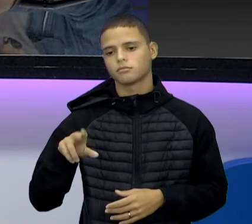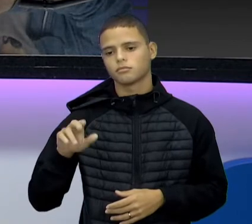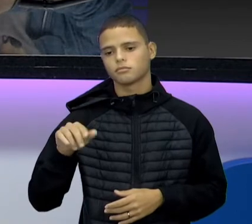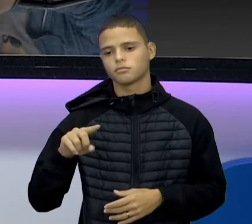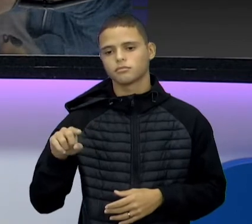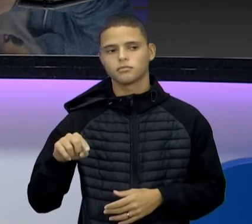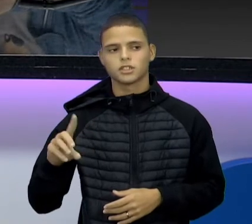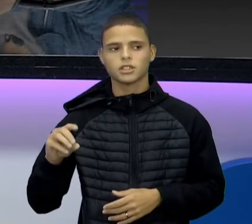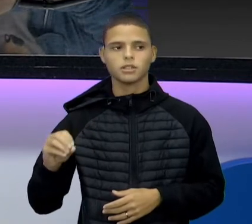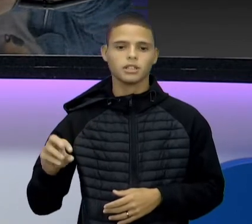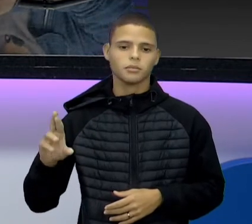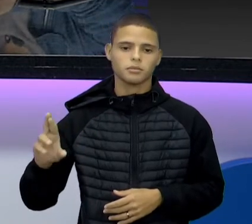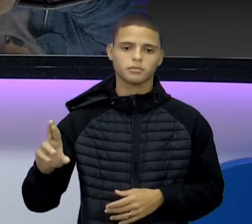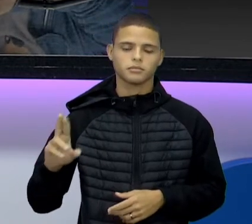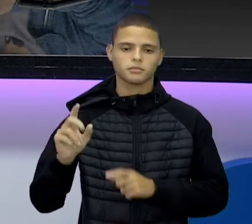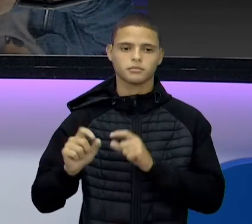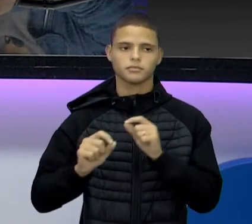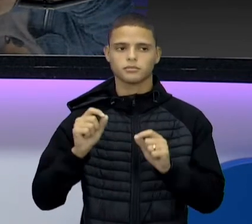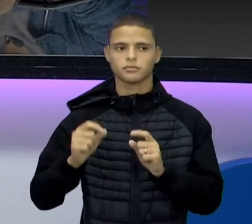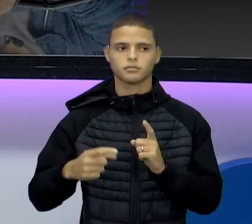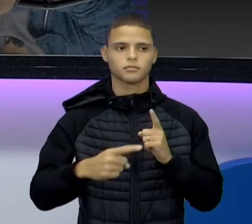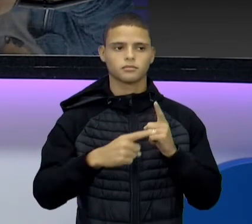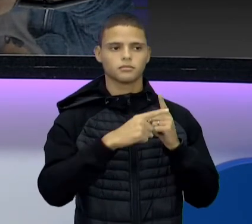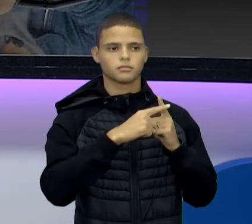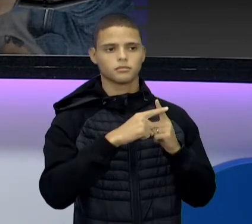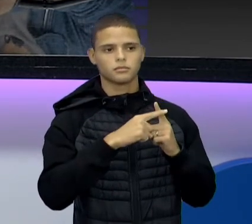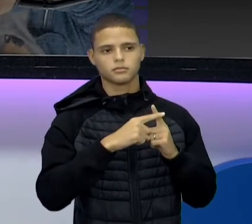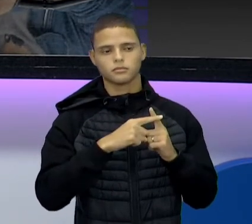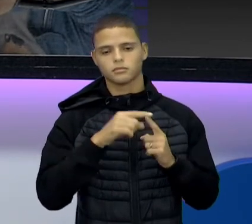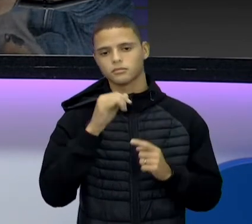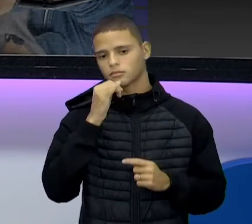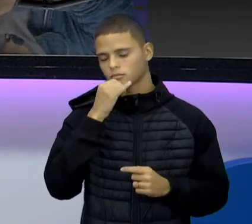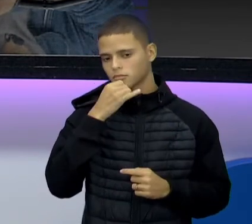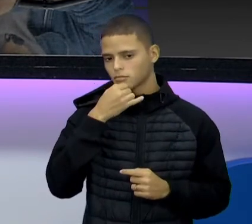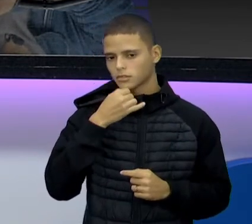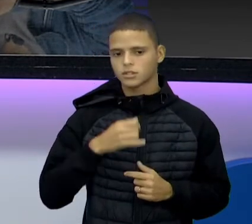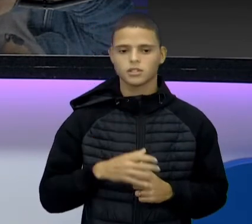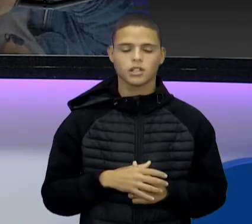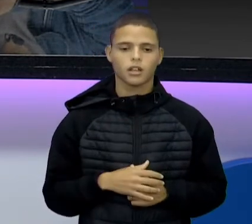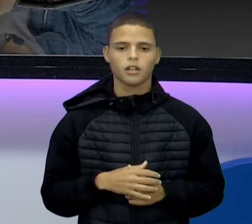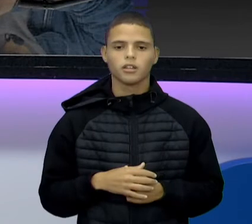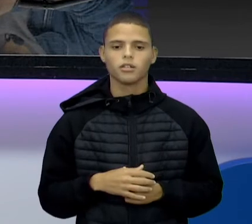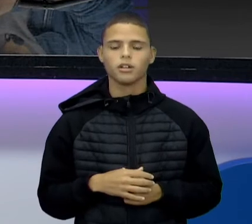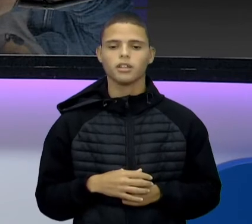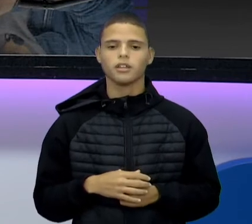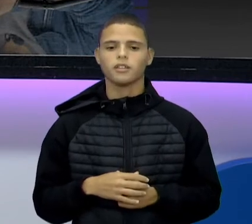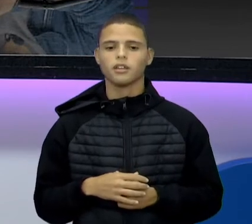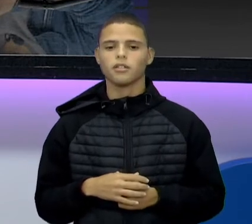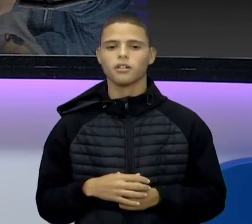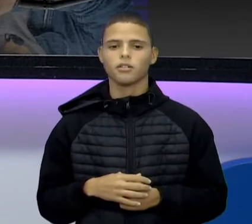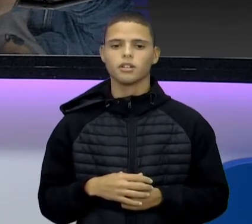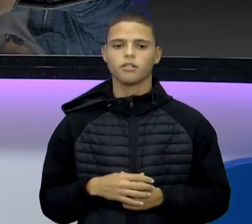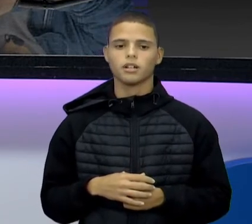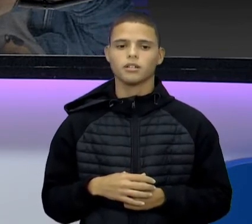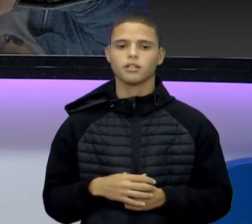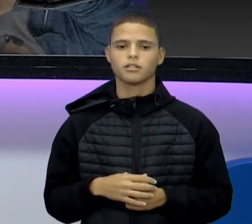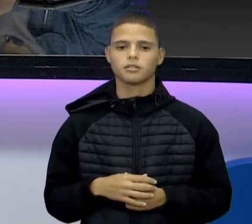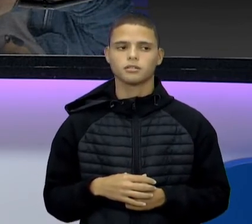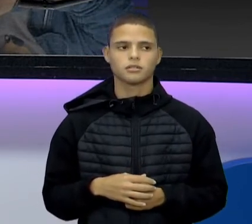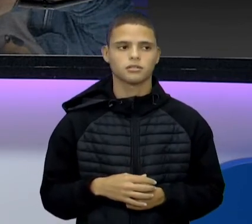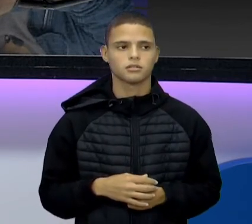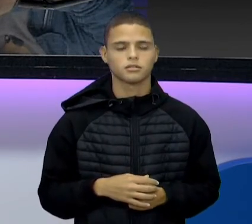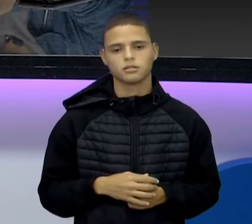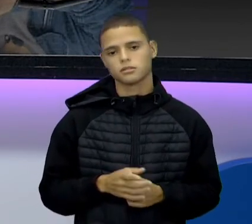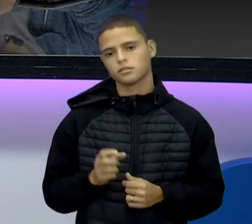se beneficiou, e o que é triste é que muitas pessoas são beneficiadas, né, com essa história até hoje. Se eu for